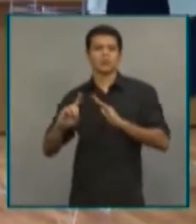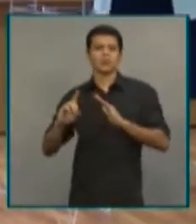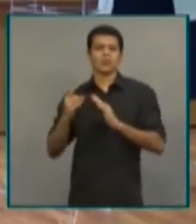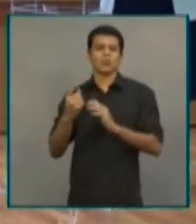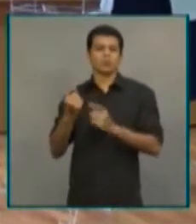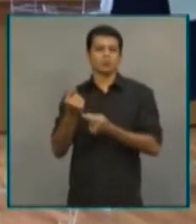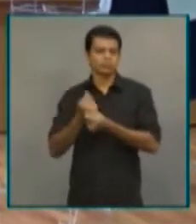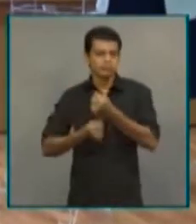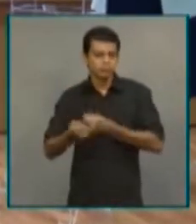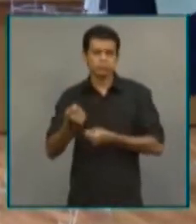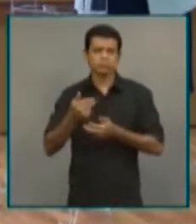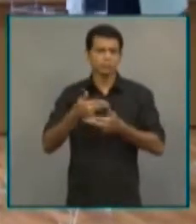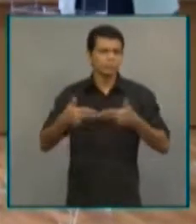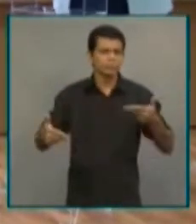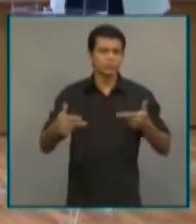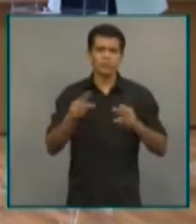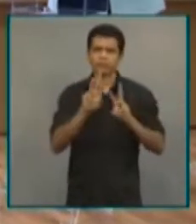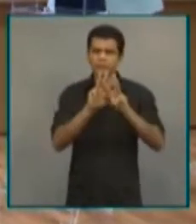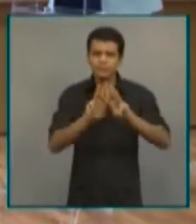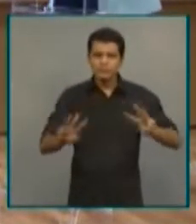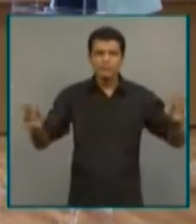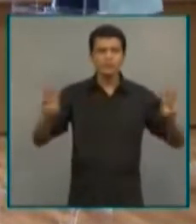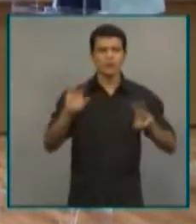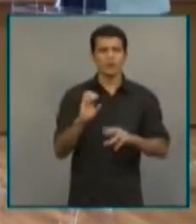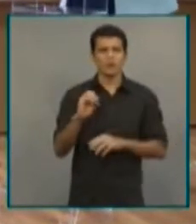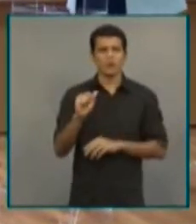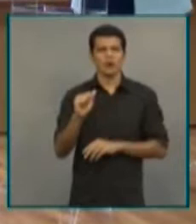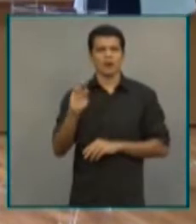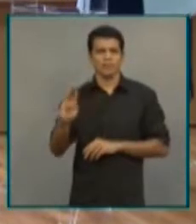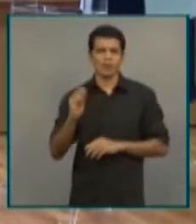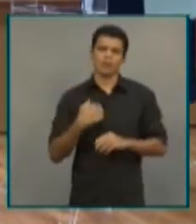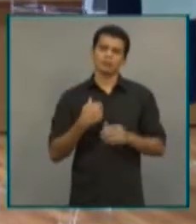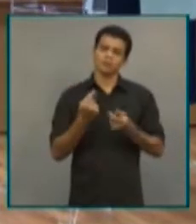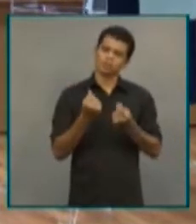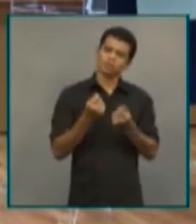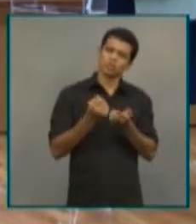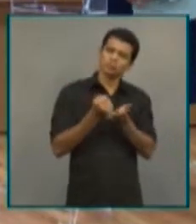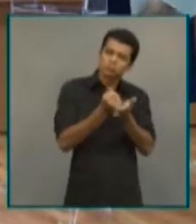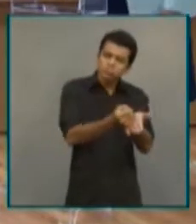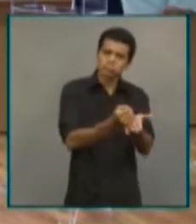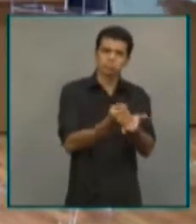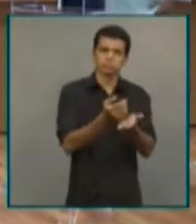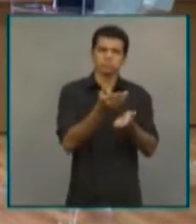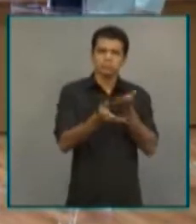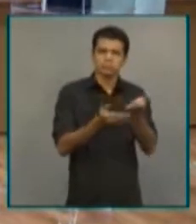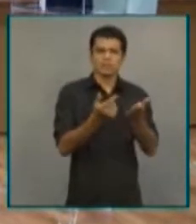advogado possa oferecer o seu trabalho ao seu cliente.